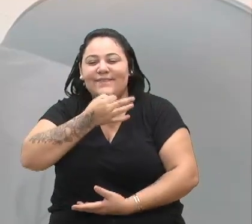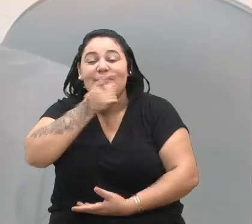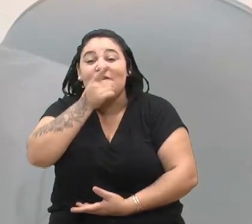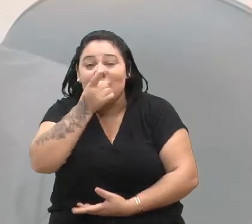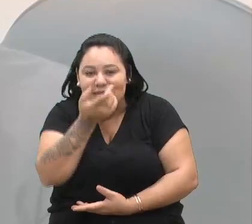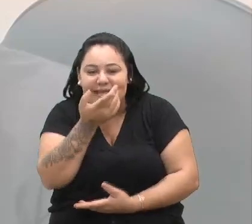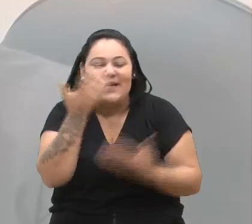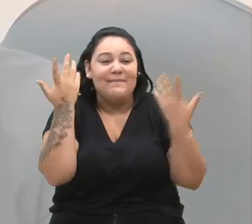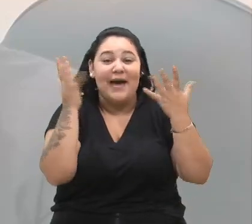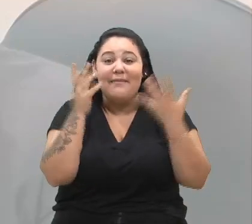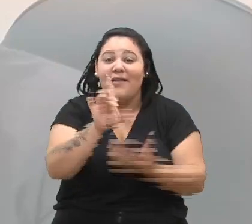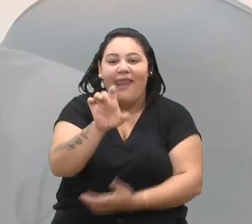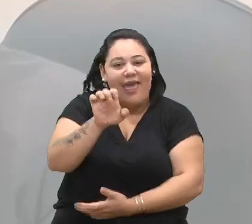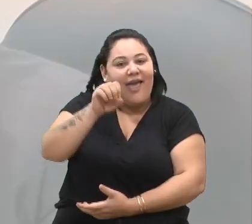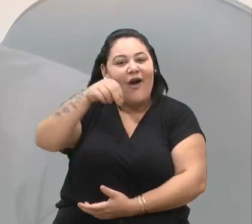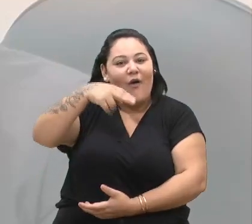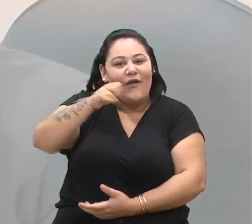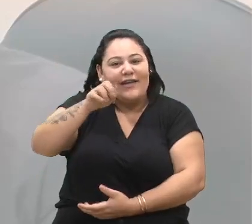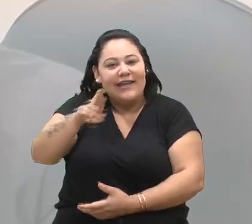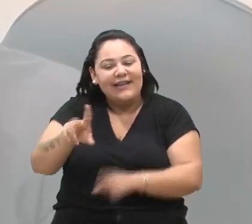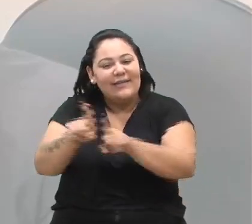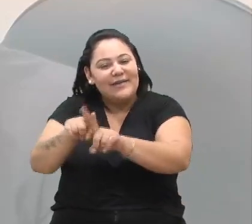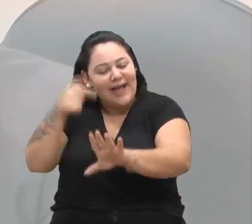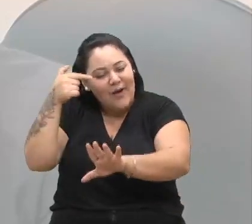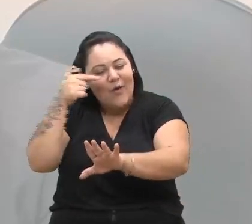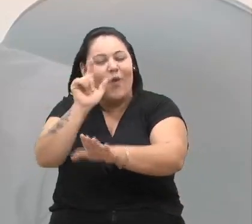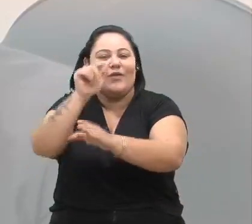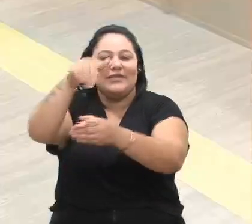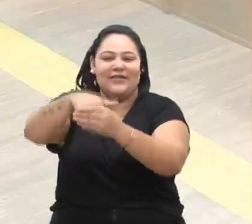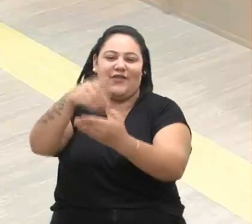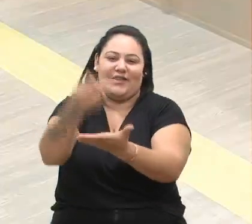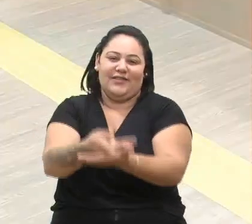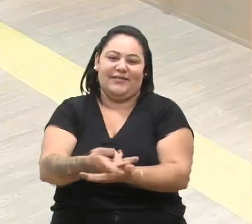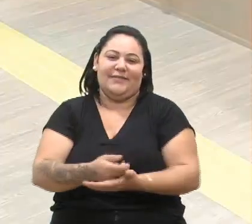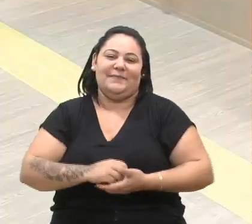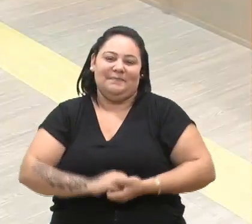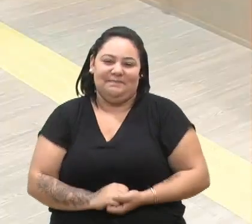essa conquista que a Câmara vota aqui no dia de hoje. Obrigado, senhor presidente. Obrigada.